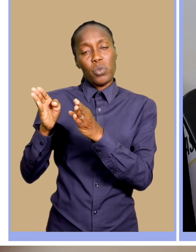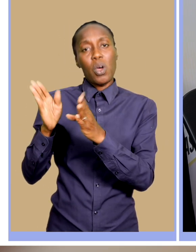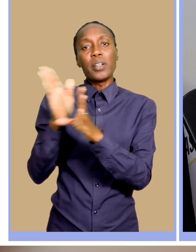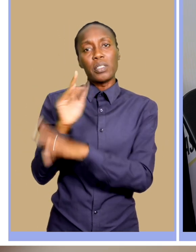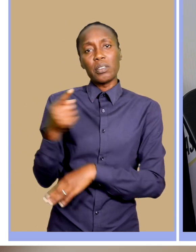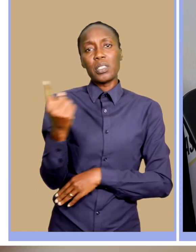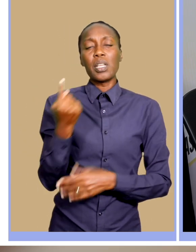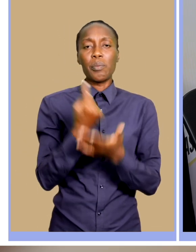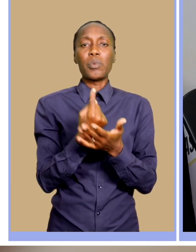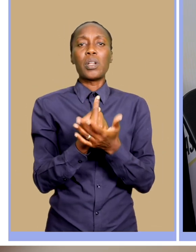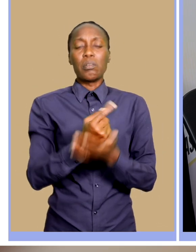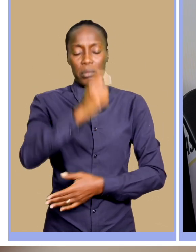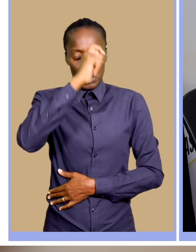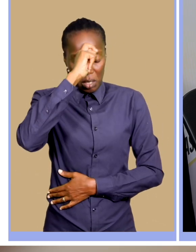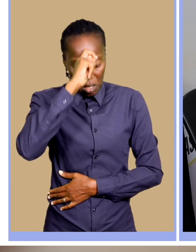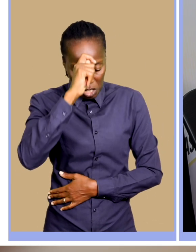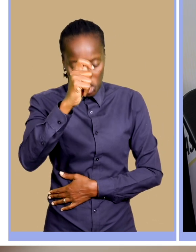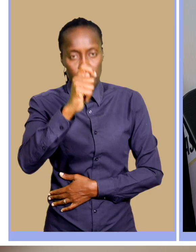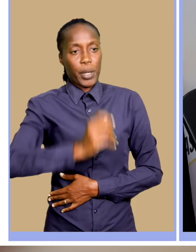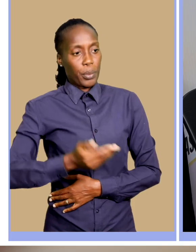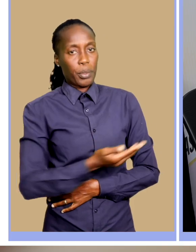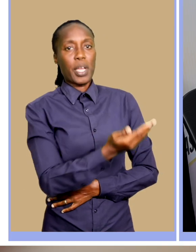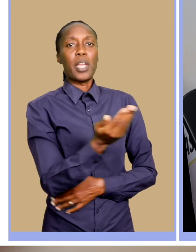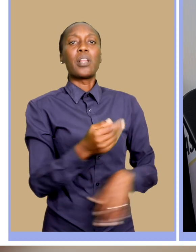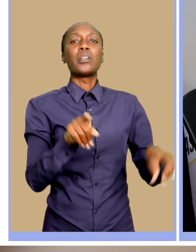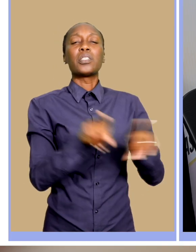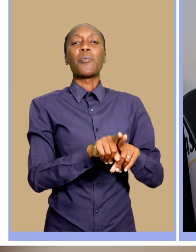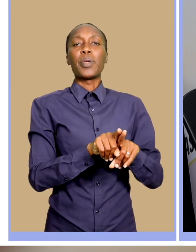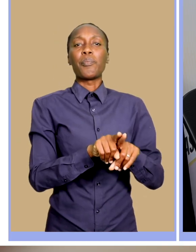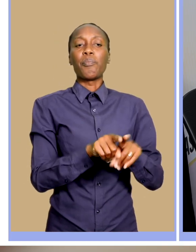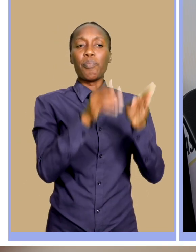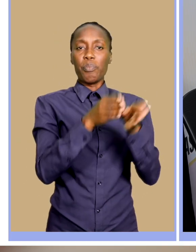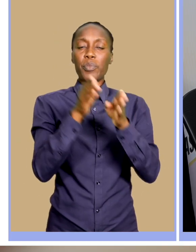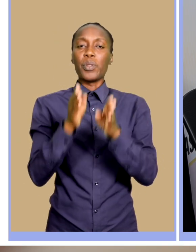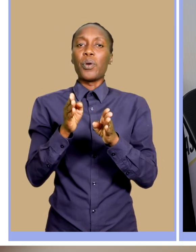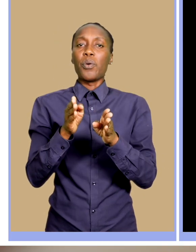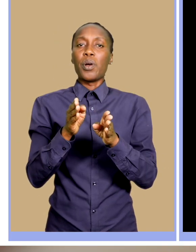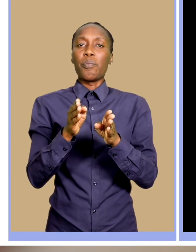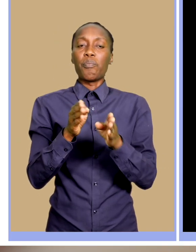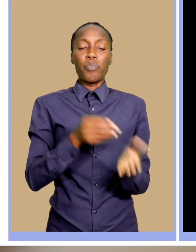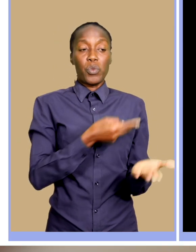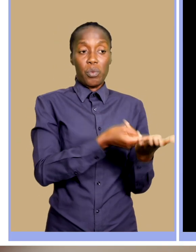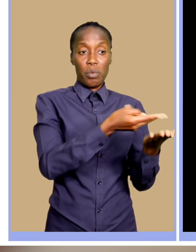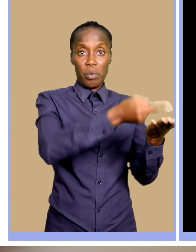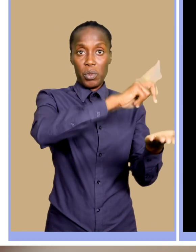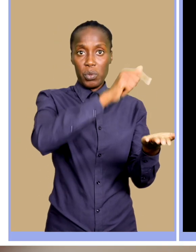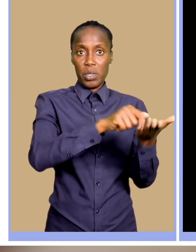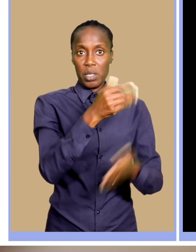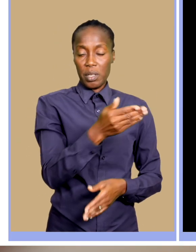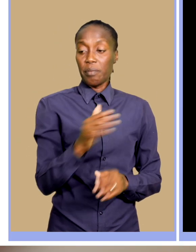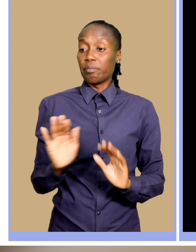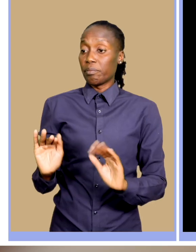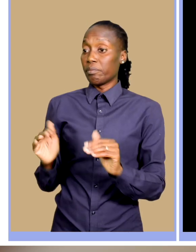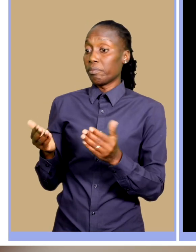merecem, à semelhança de todas as outras pessoas que ali estão naquele centro de reassentamento. Também estamos a olhar também a questão